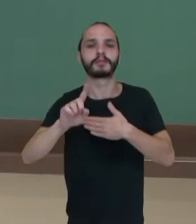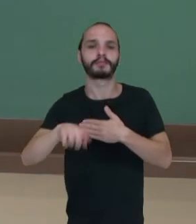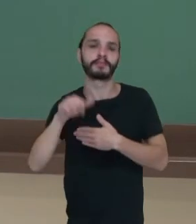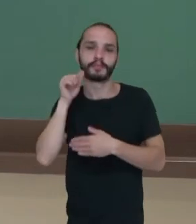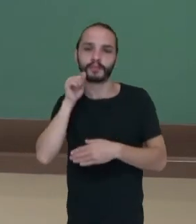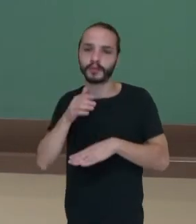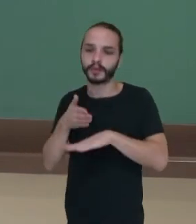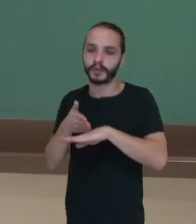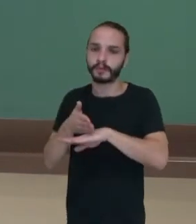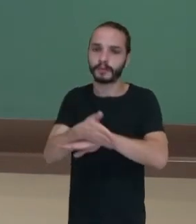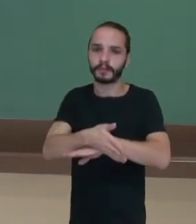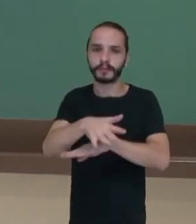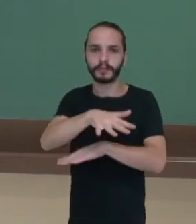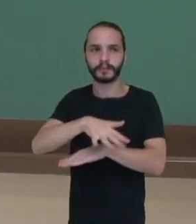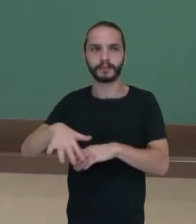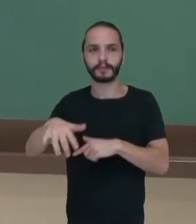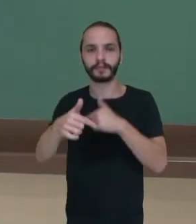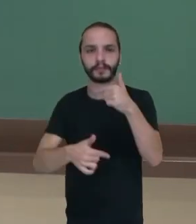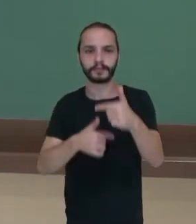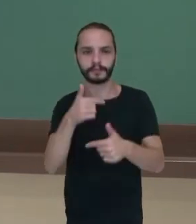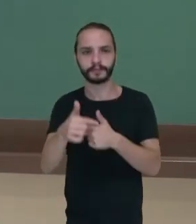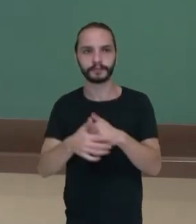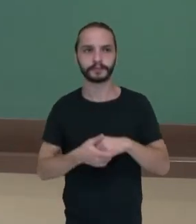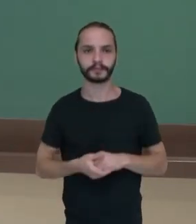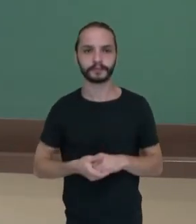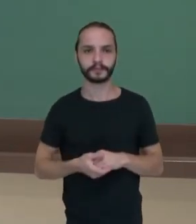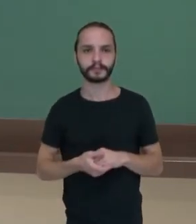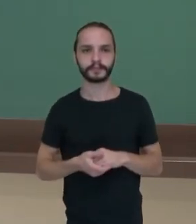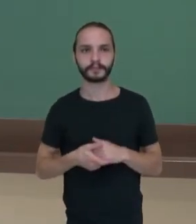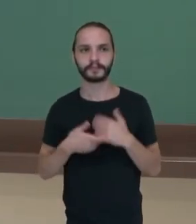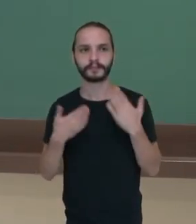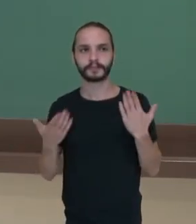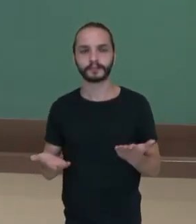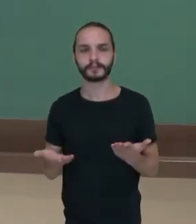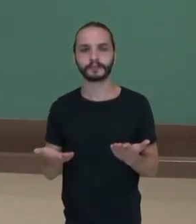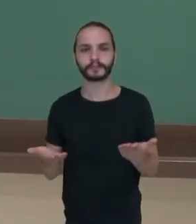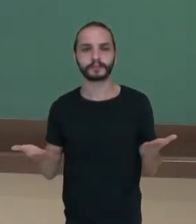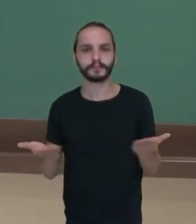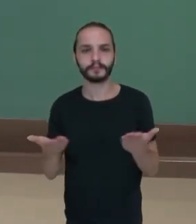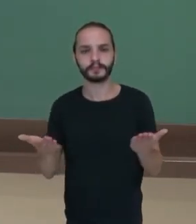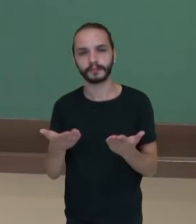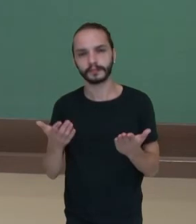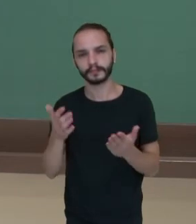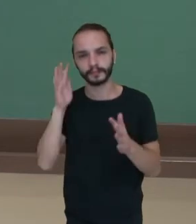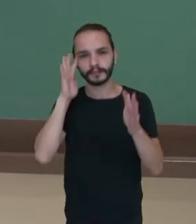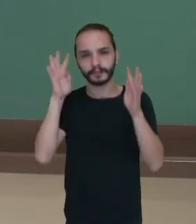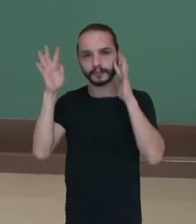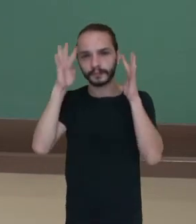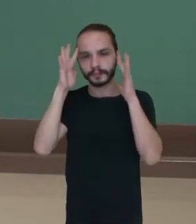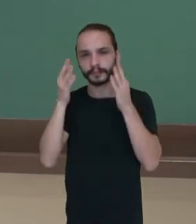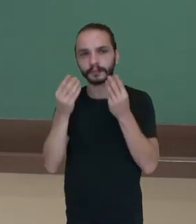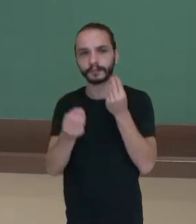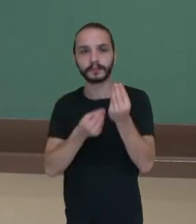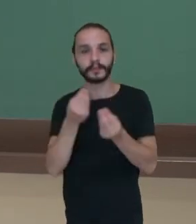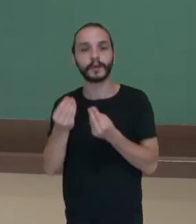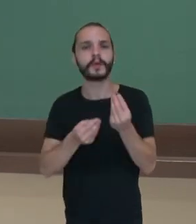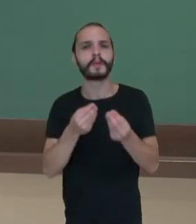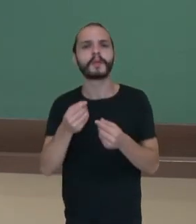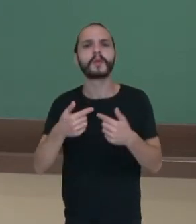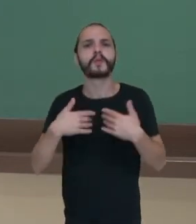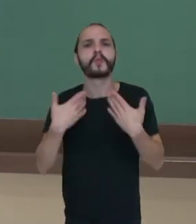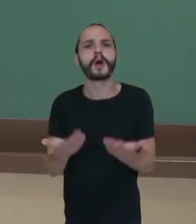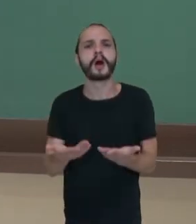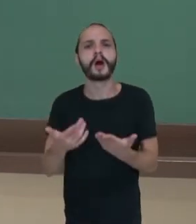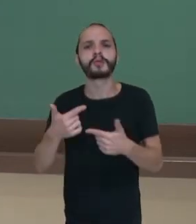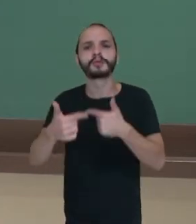mulher no mercado de trabalho. E aí, então, a gente tem que pensar um pouquinho ali nas atividades que são desenvolvidas por